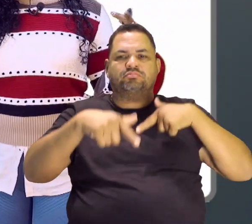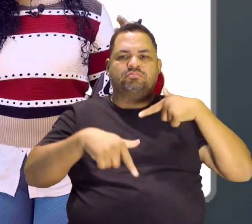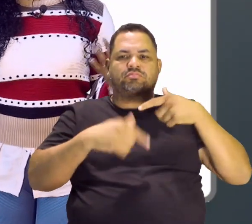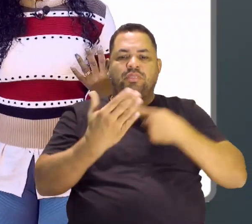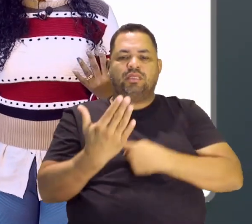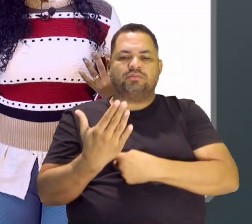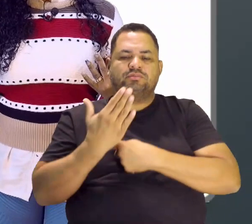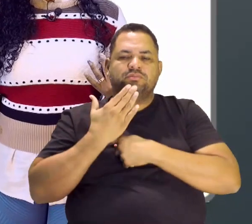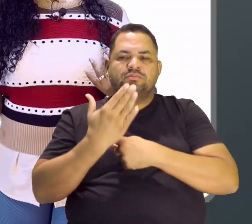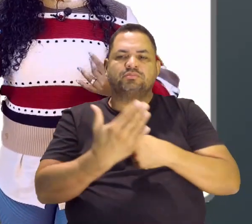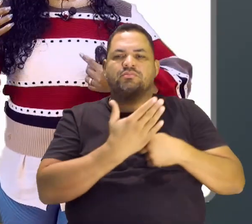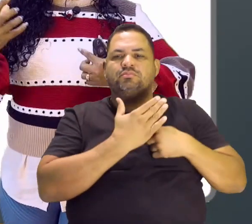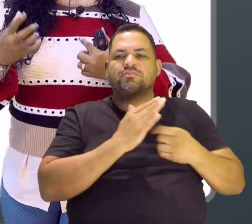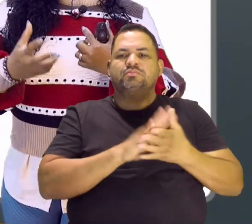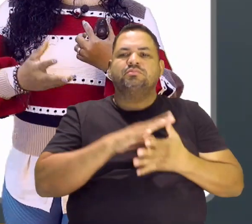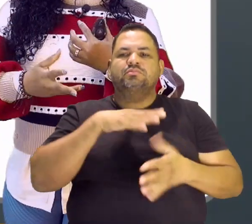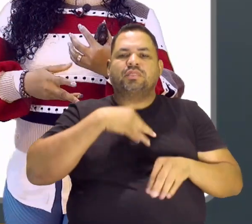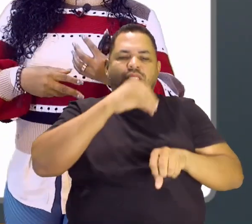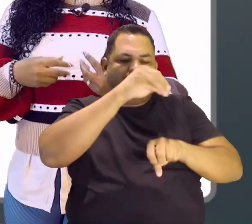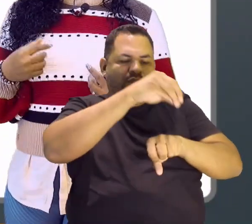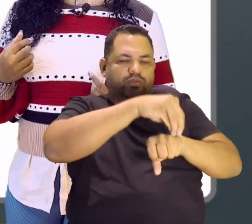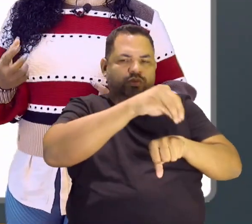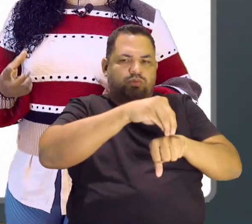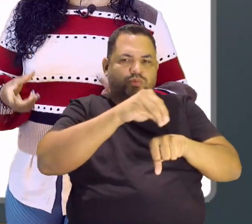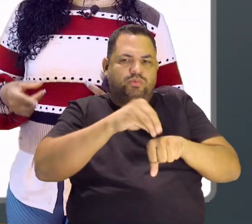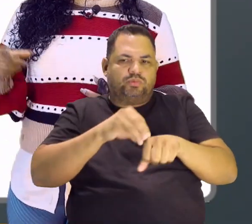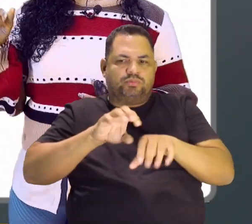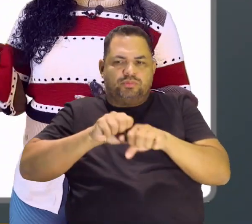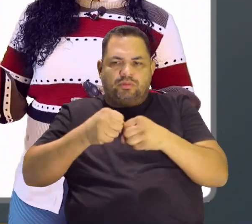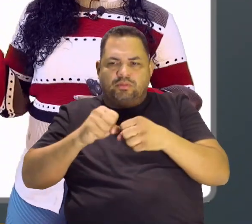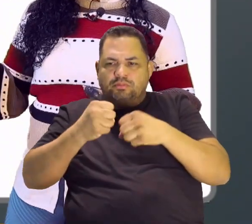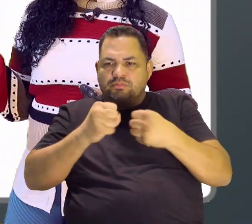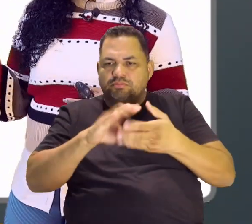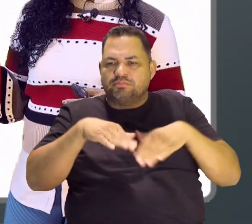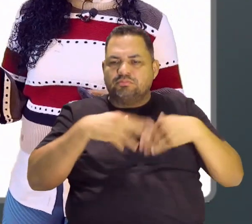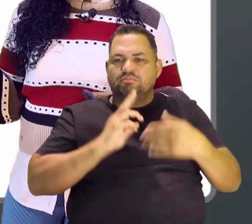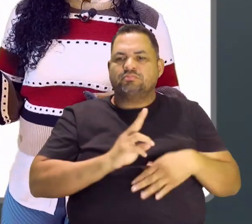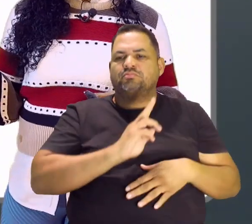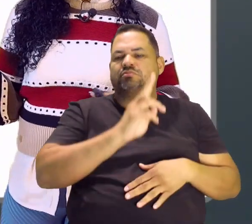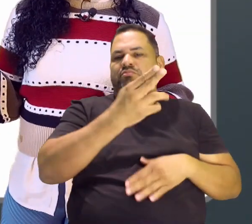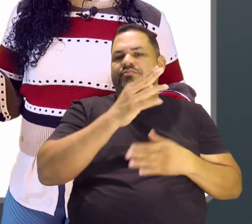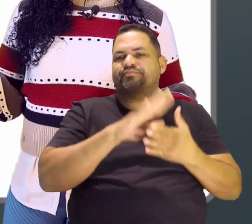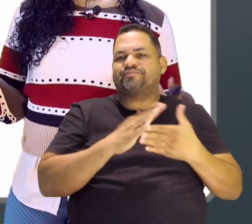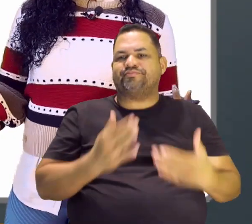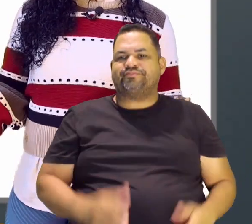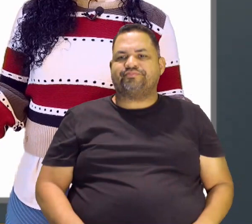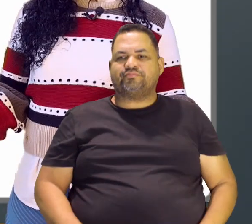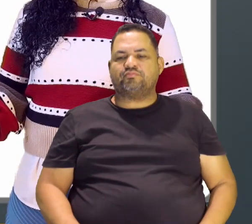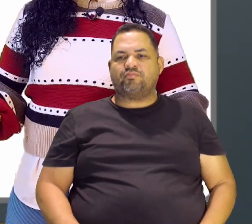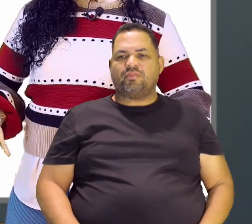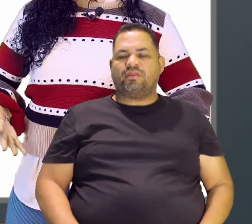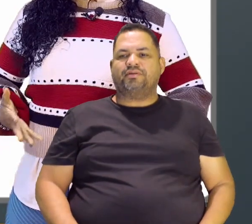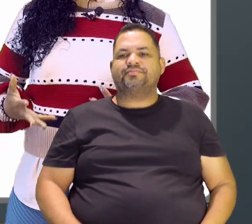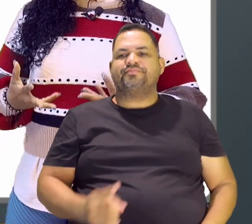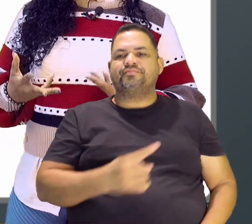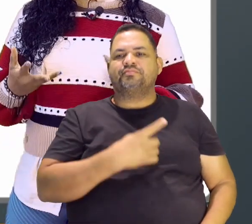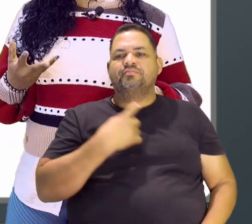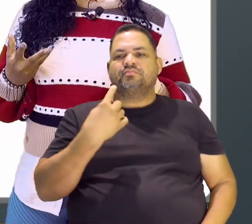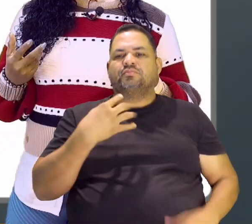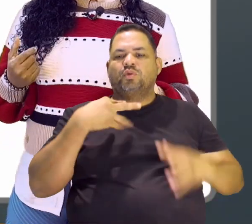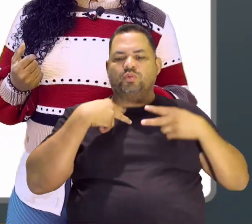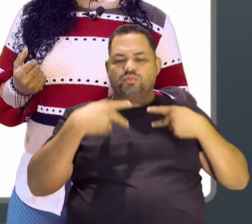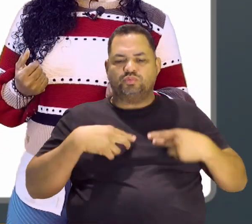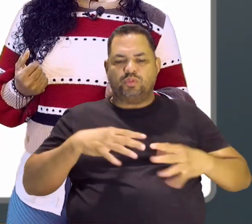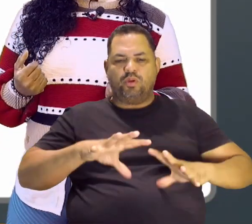alguns nutrientes que são quebrados ao longo de processos que a gente vai ver nessa aula de hoje, onde nosso organismo ele